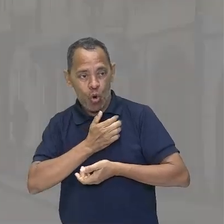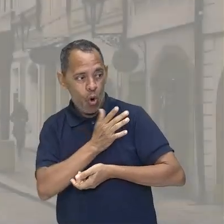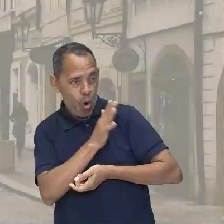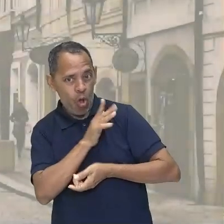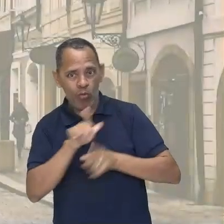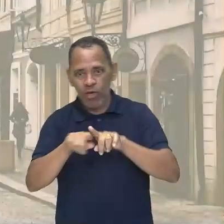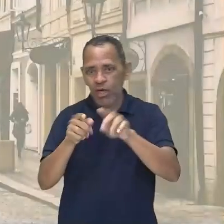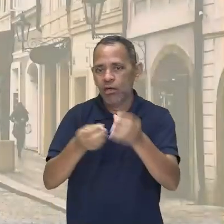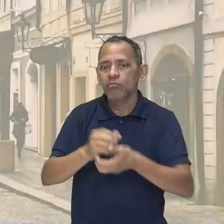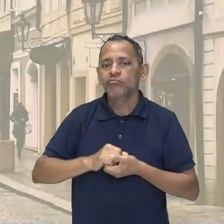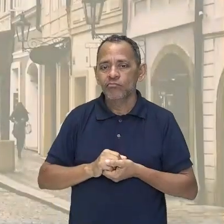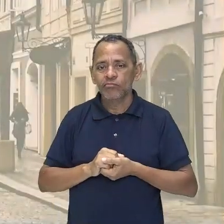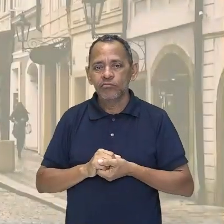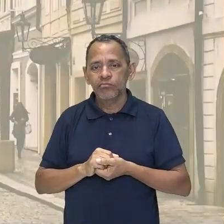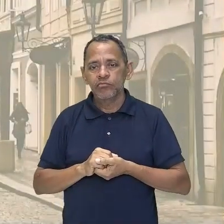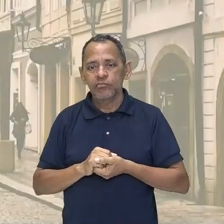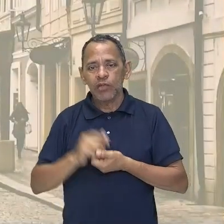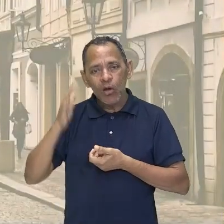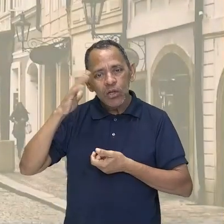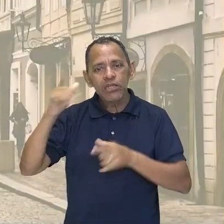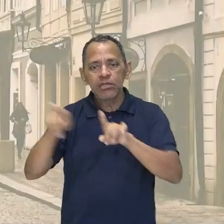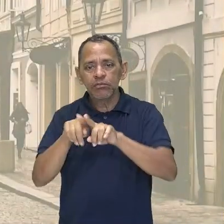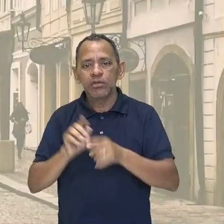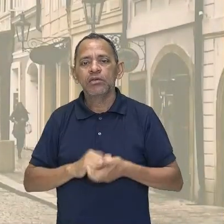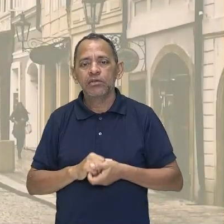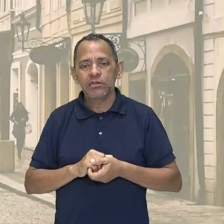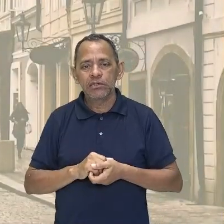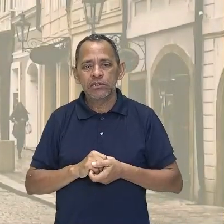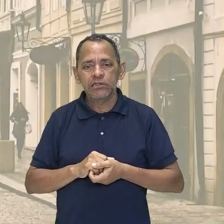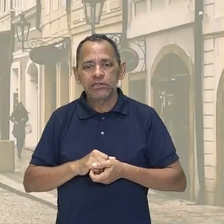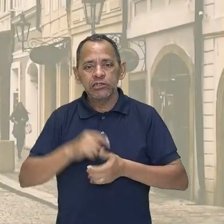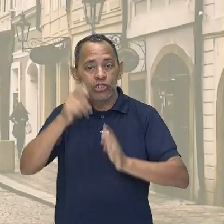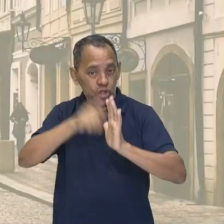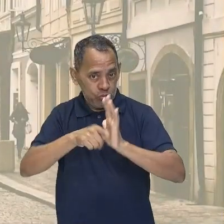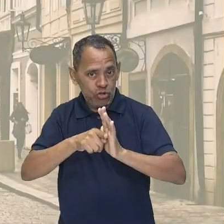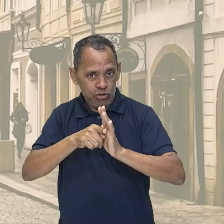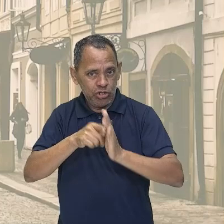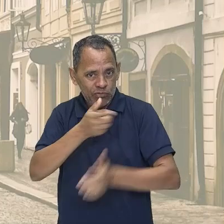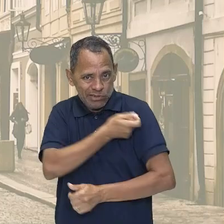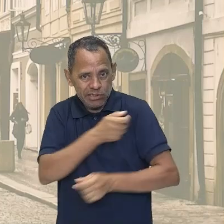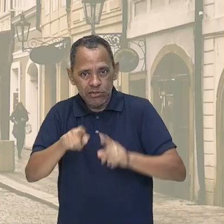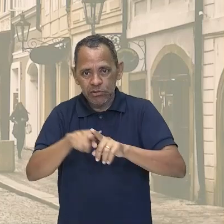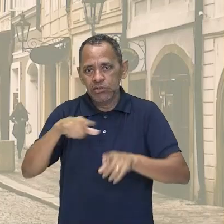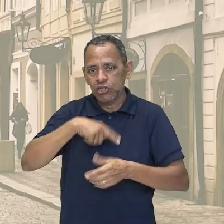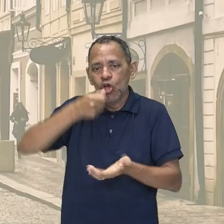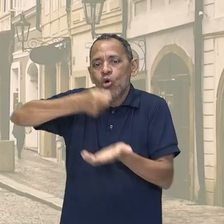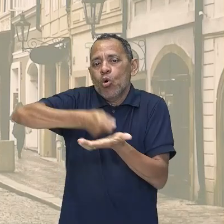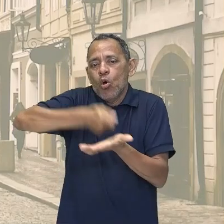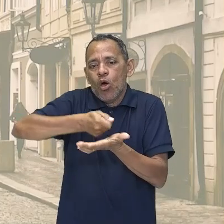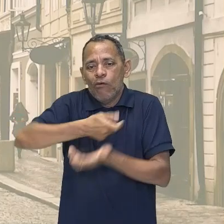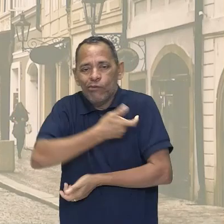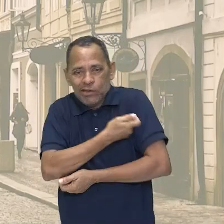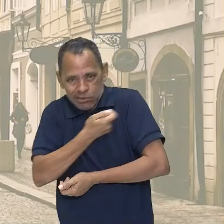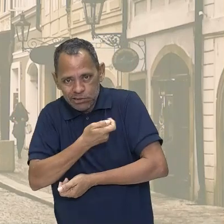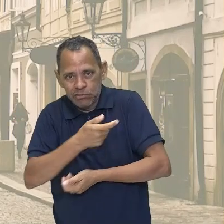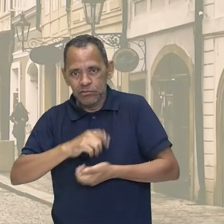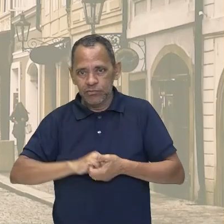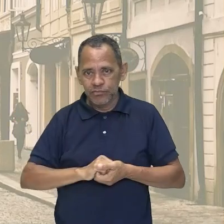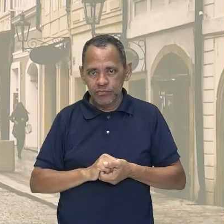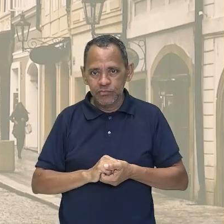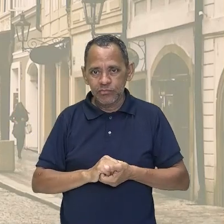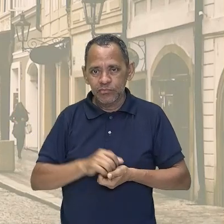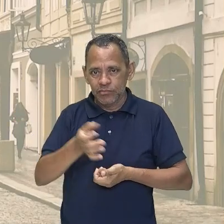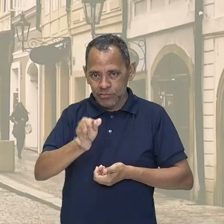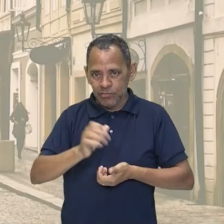elas. Inclusive, nessa campanha de vacinação, era obrigatória a vacinação, certo? Se